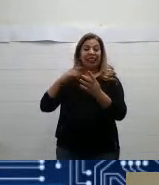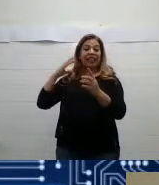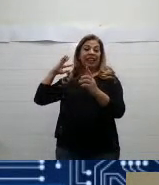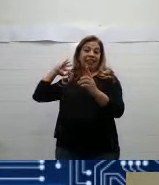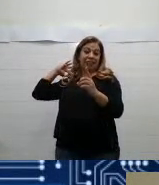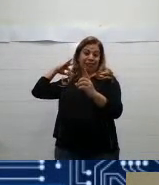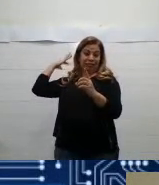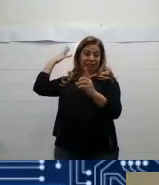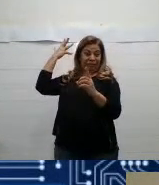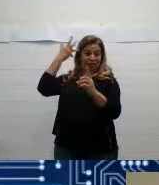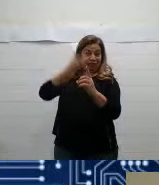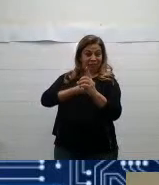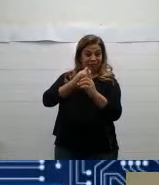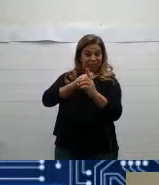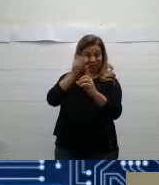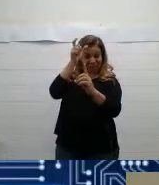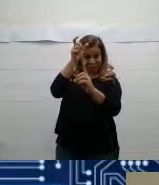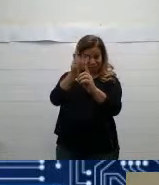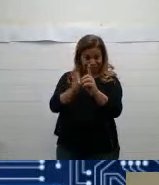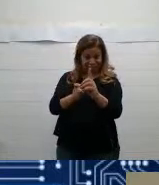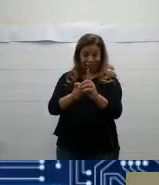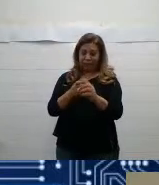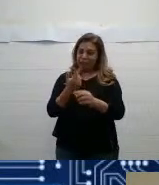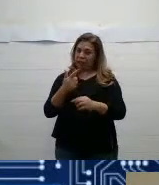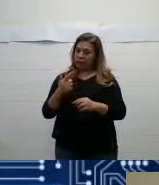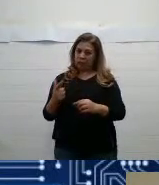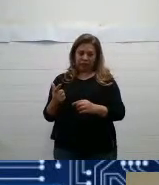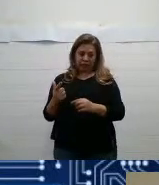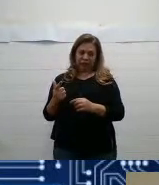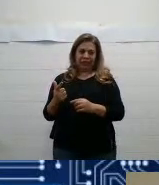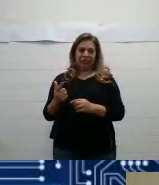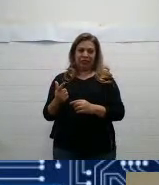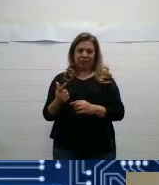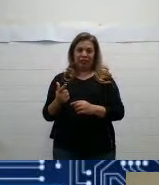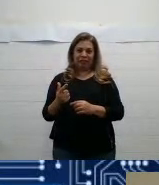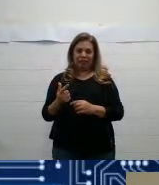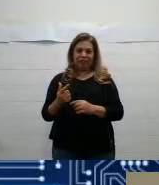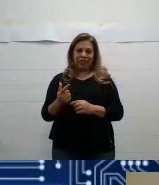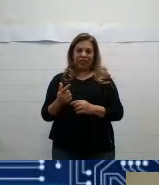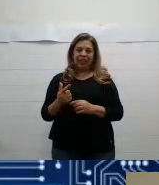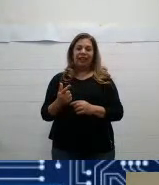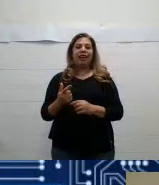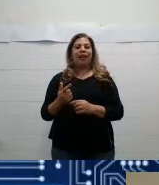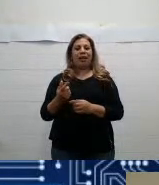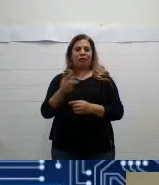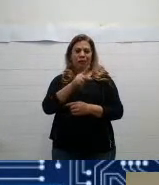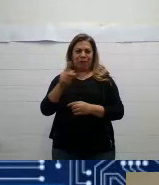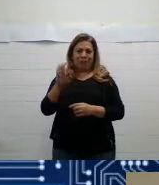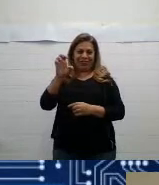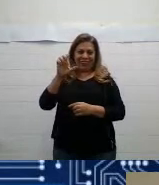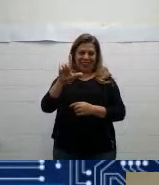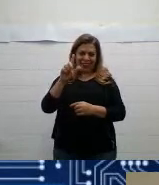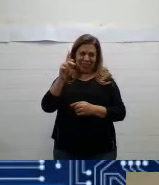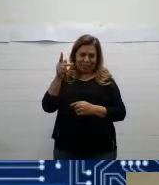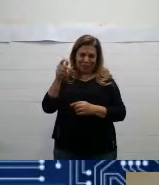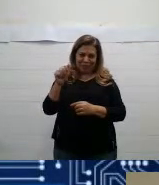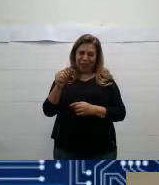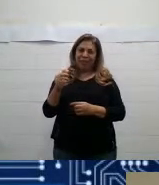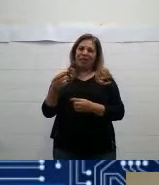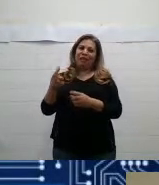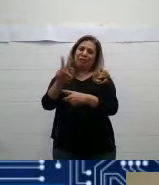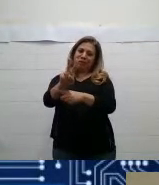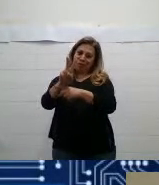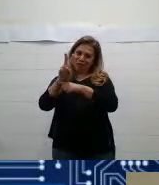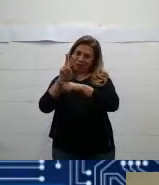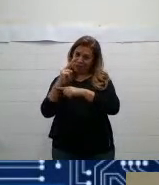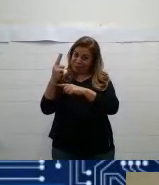deliciar. Num primeiro momento, inclusive, não tinha elas em mão, então, graças aí à professora Elsa, eu consegui um empréstimo. E depois, no